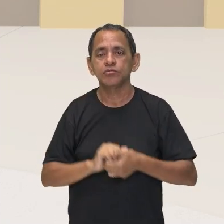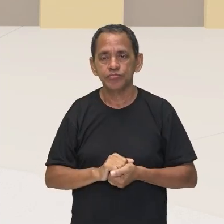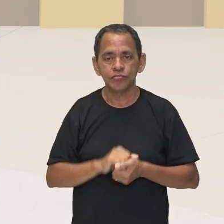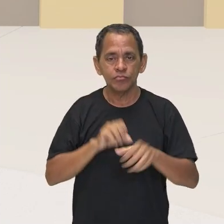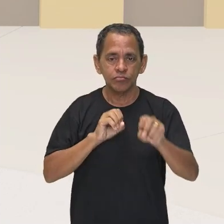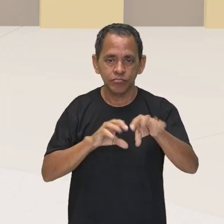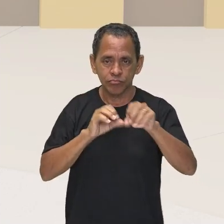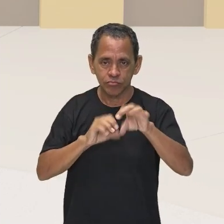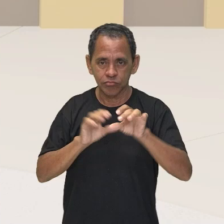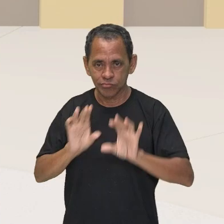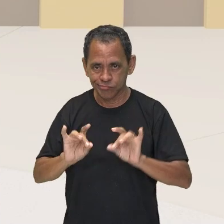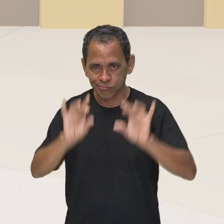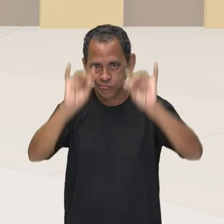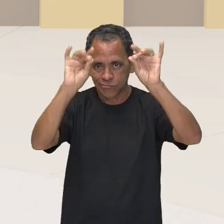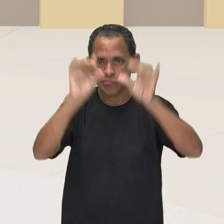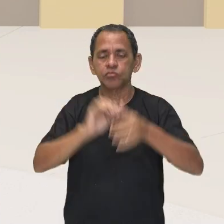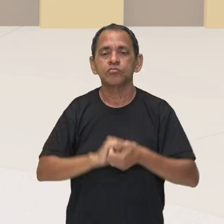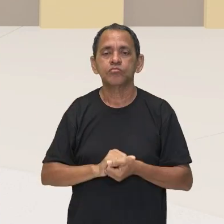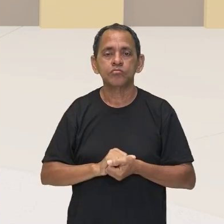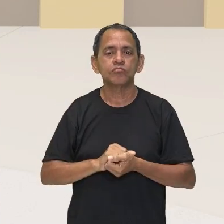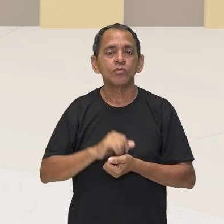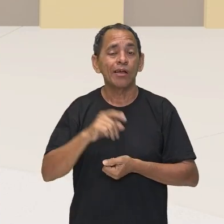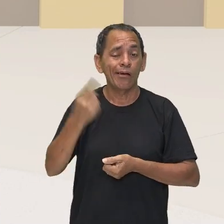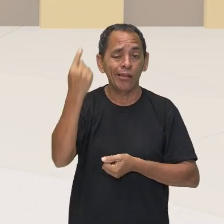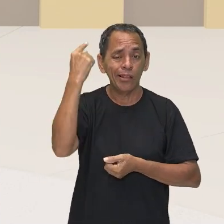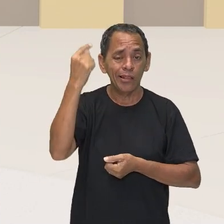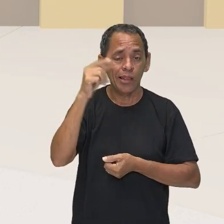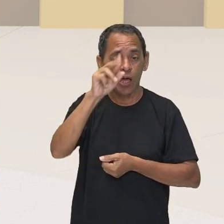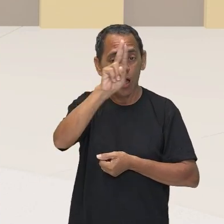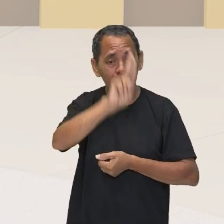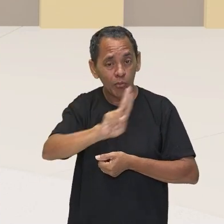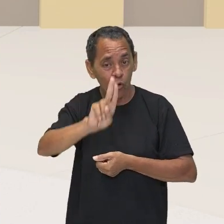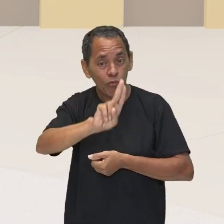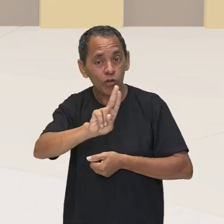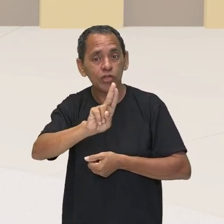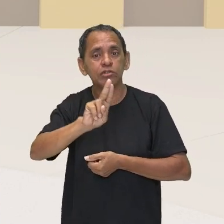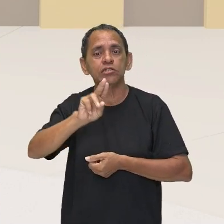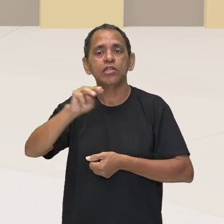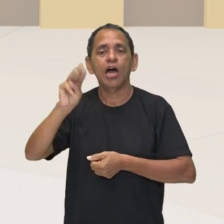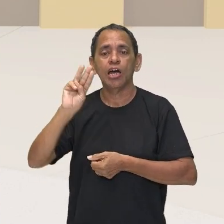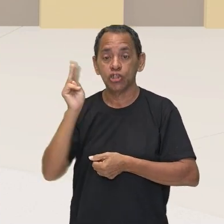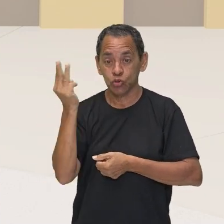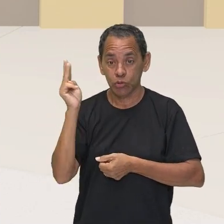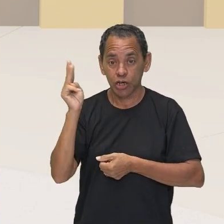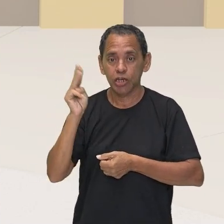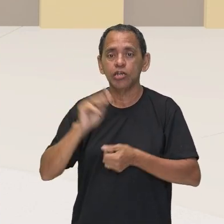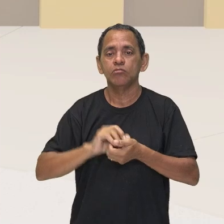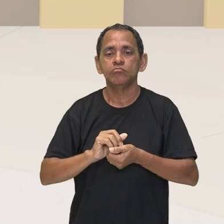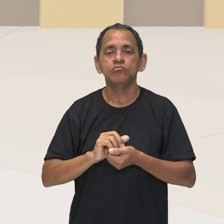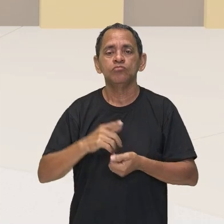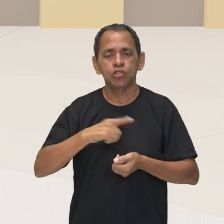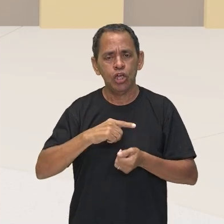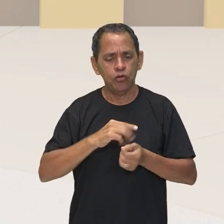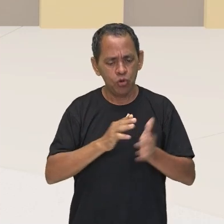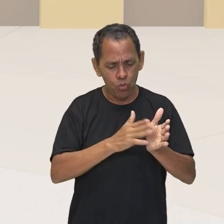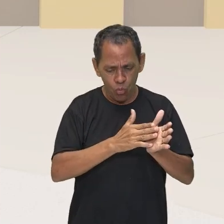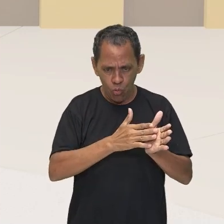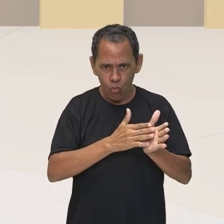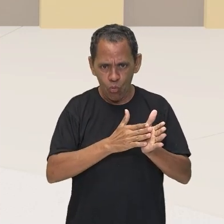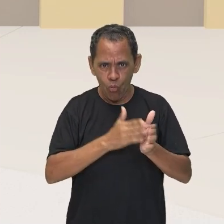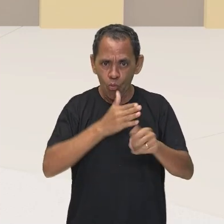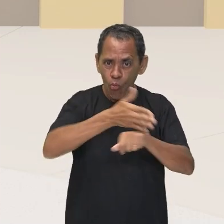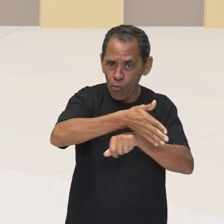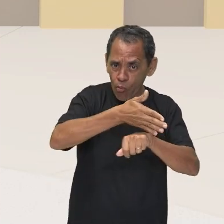pela Universidade, né, Estadual do Maranhão. Então, passou por processo seletivo para ser